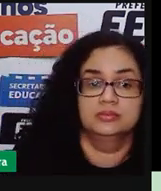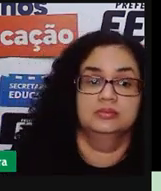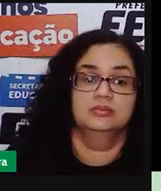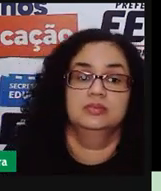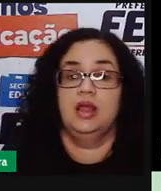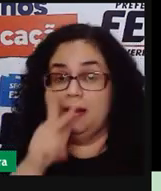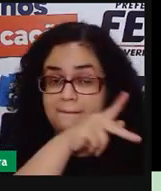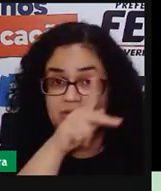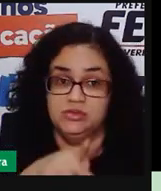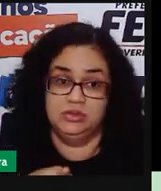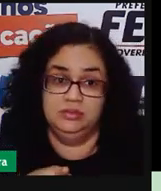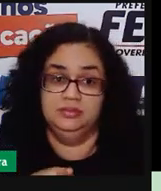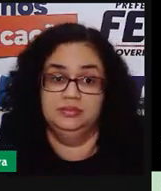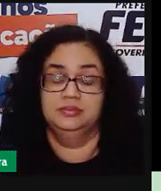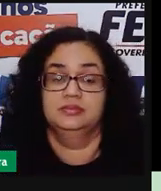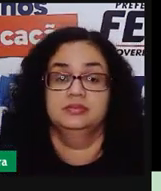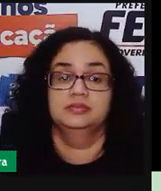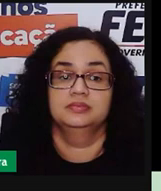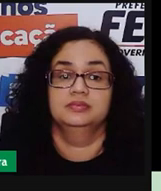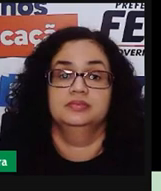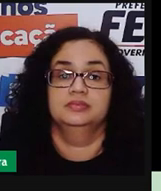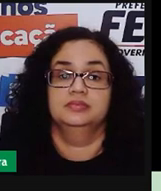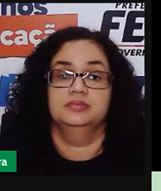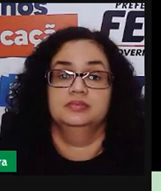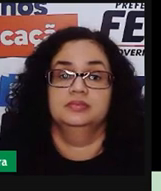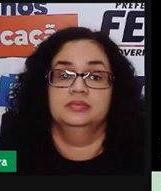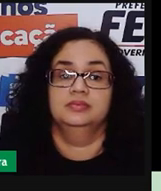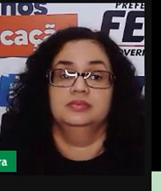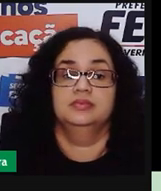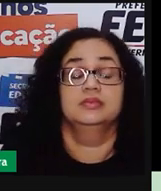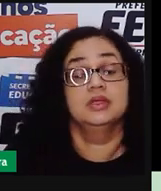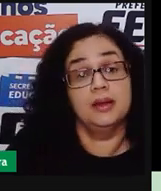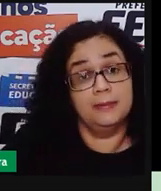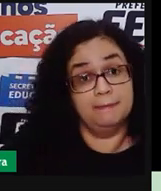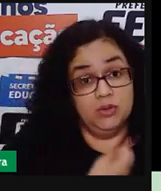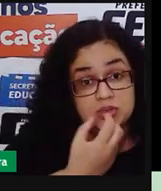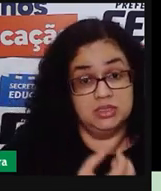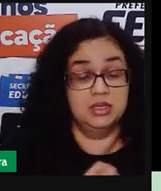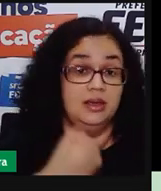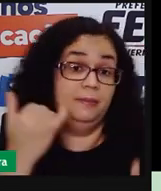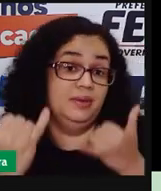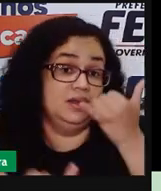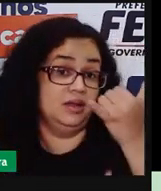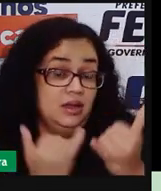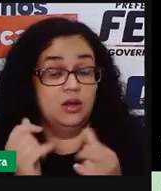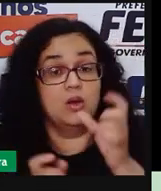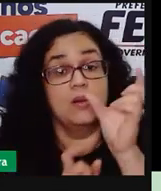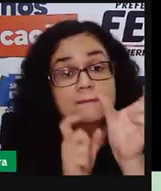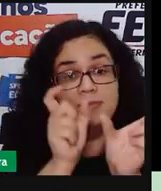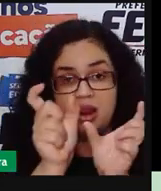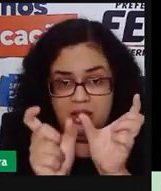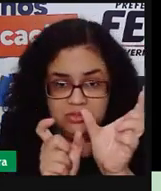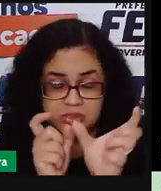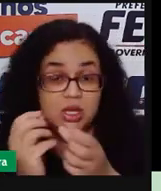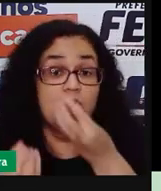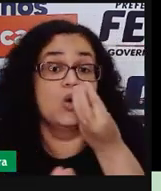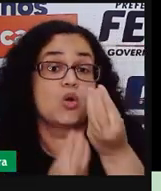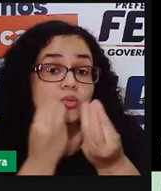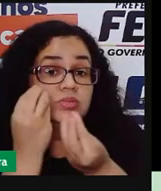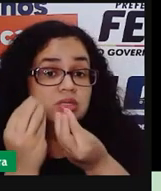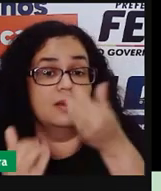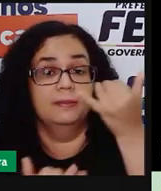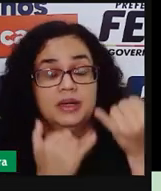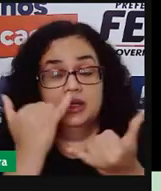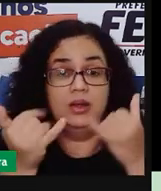Poesia é brincar com palavras, como se brinca com bola, papagaio, peão. Só